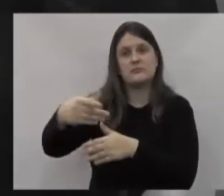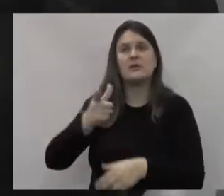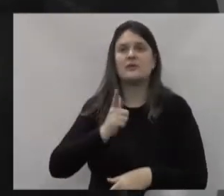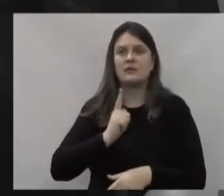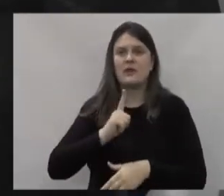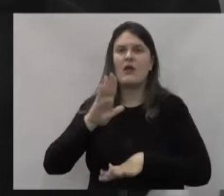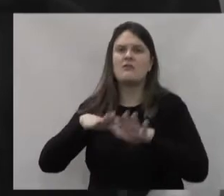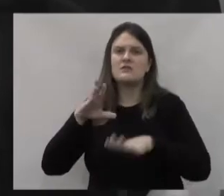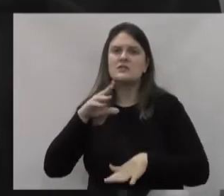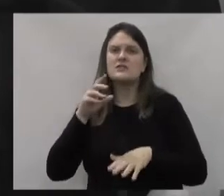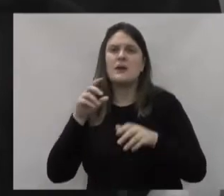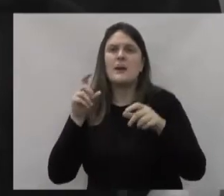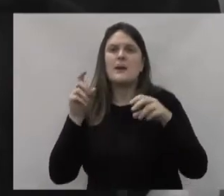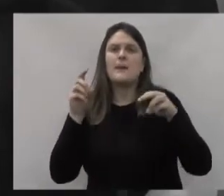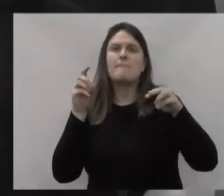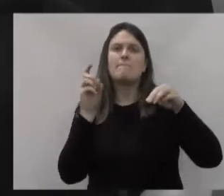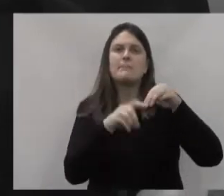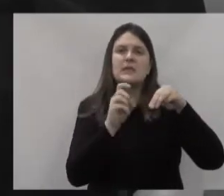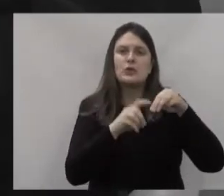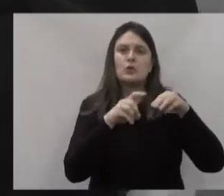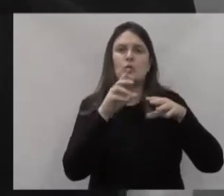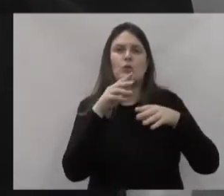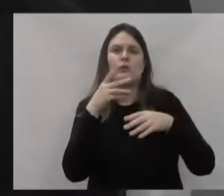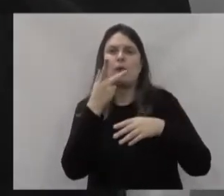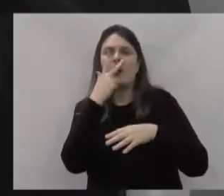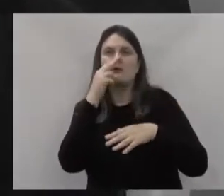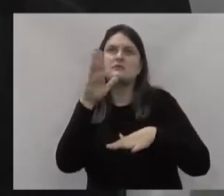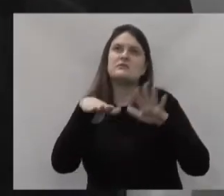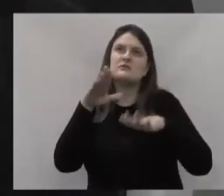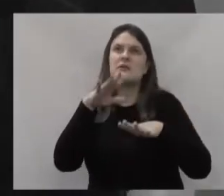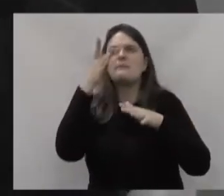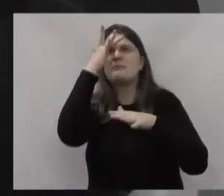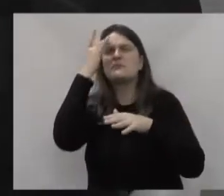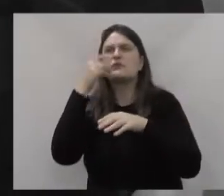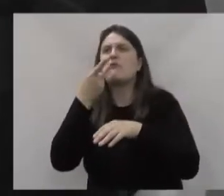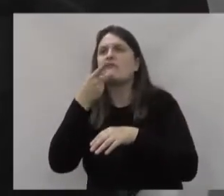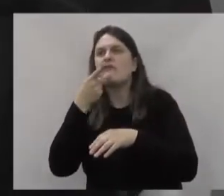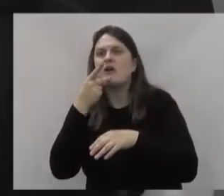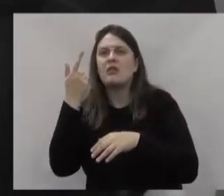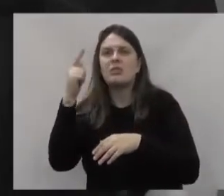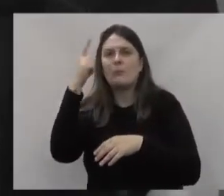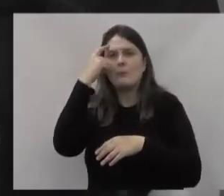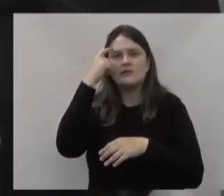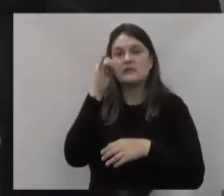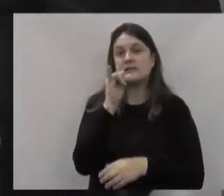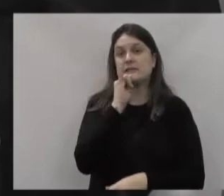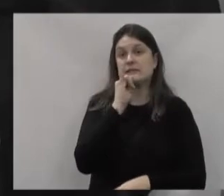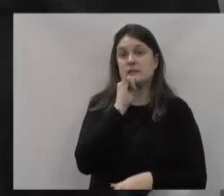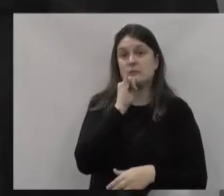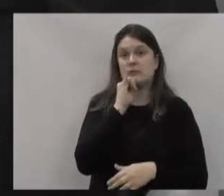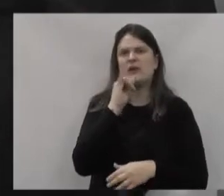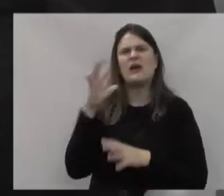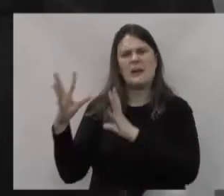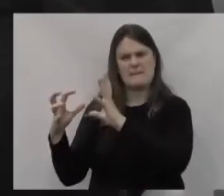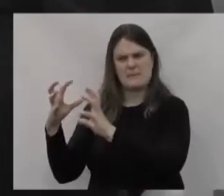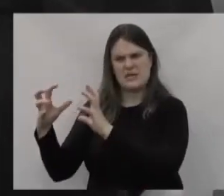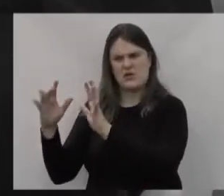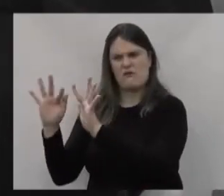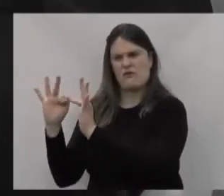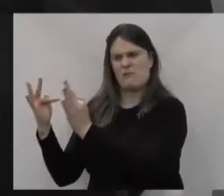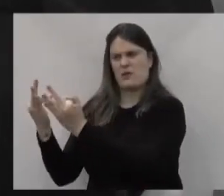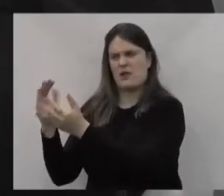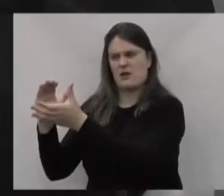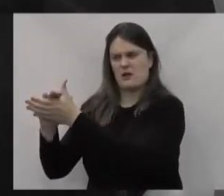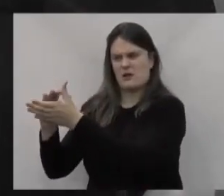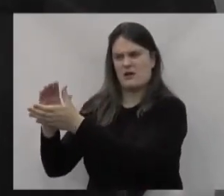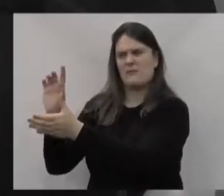Existem alguns mitos em relação à violência doméstica, né, que é muito reproduzido até hoje. Como, por exemplo, briga de marido e mulher,